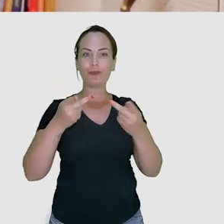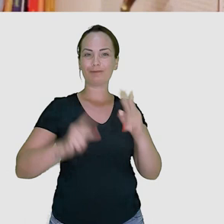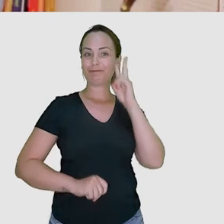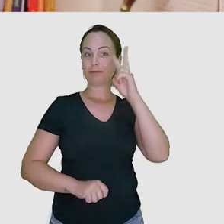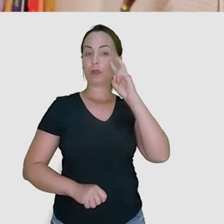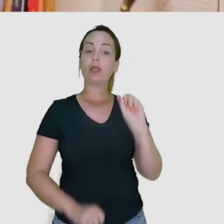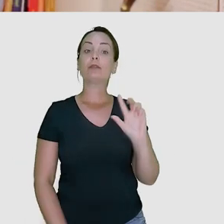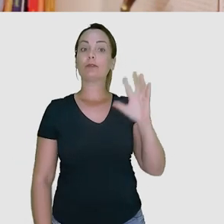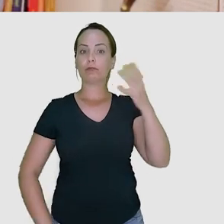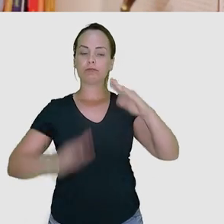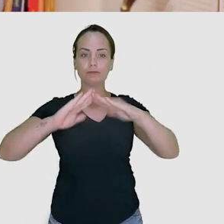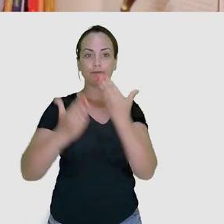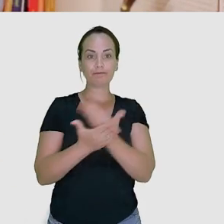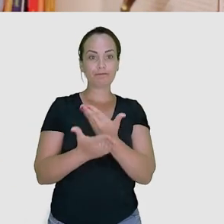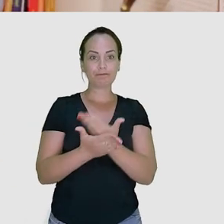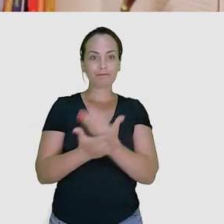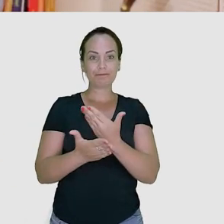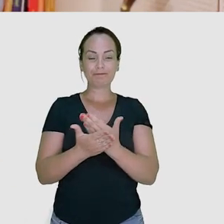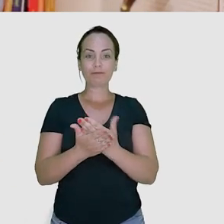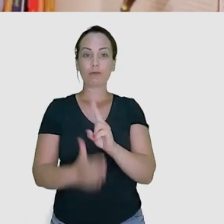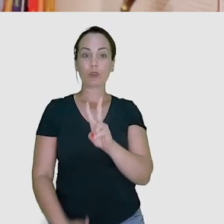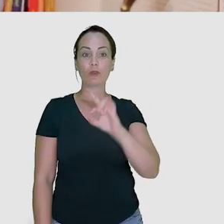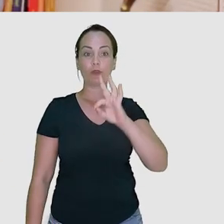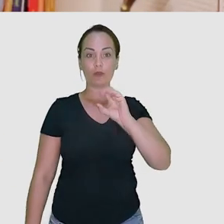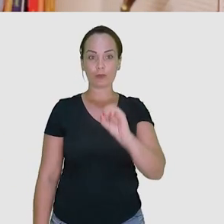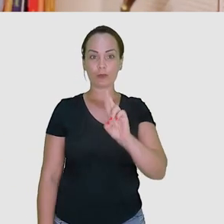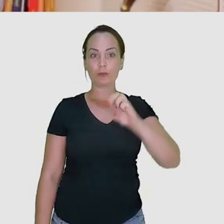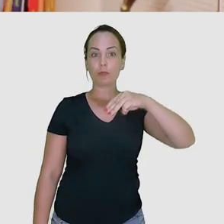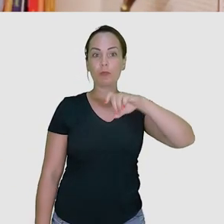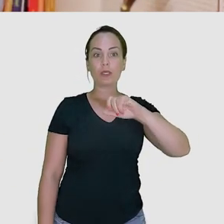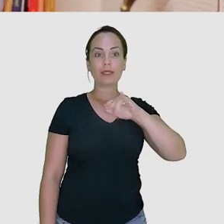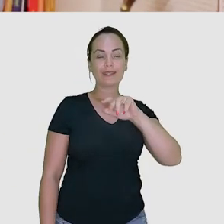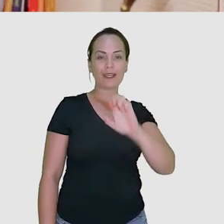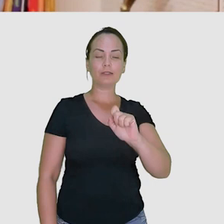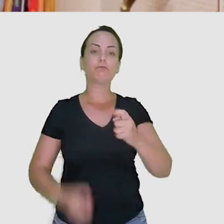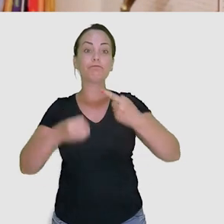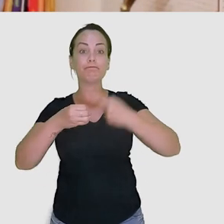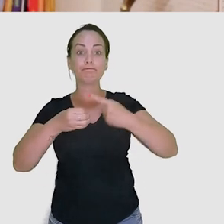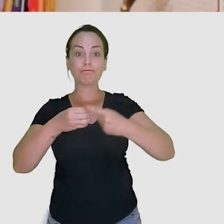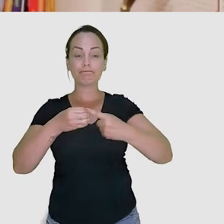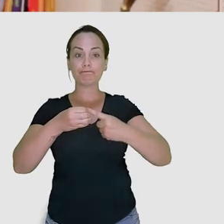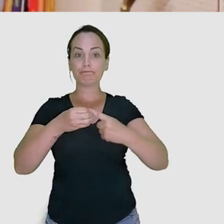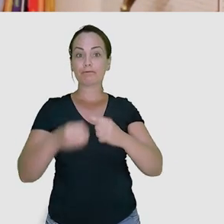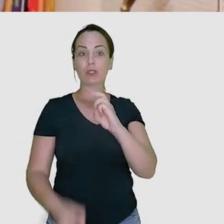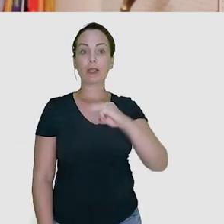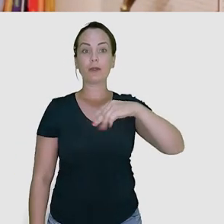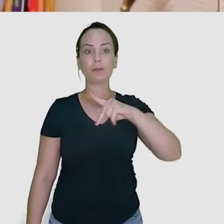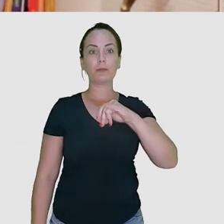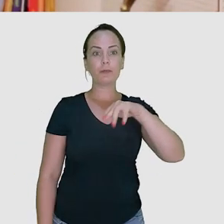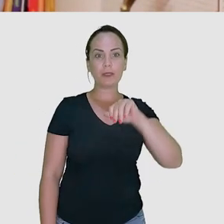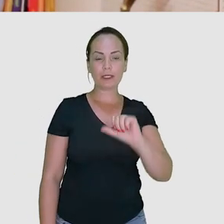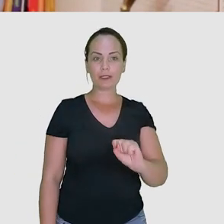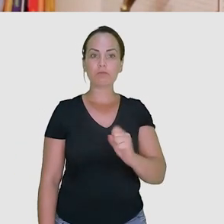solar. Hoje, eu vou trazer uma dessas histórias pra vocês. Ela tá acontecendo na Escola Estadual Vitor Meirelles, no interior do estado de